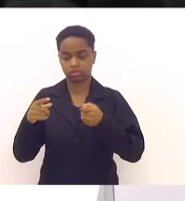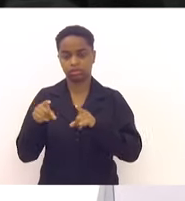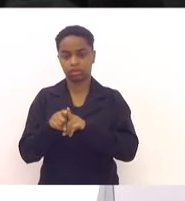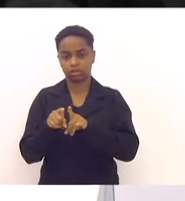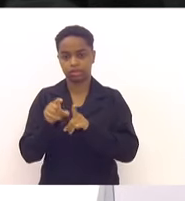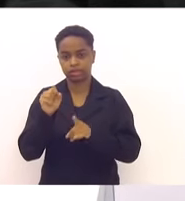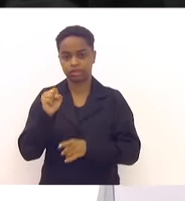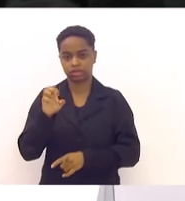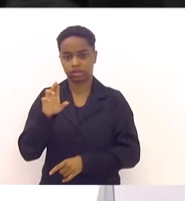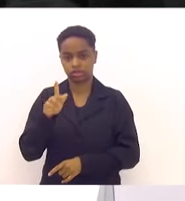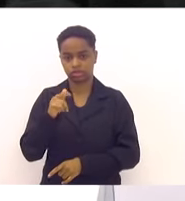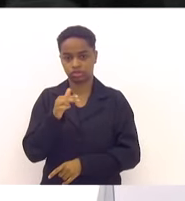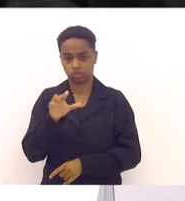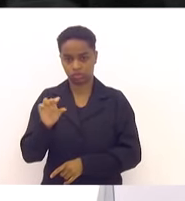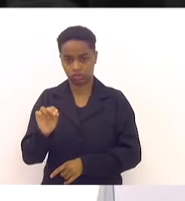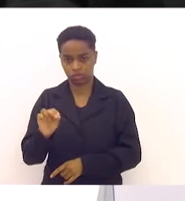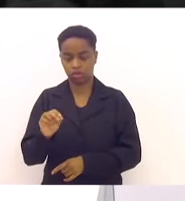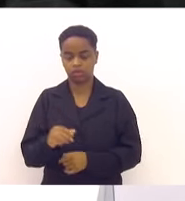está,